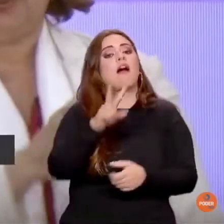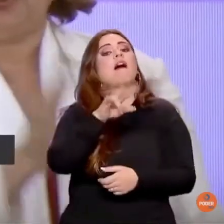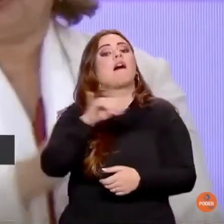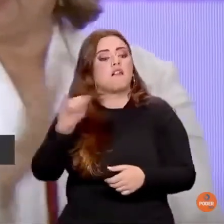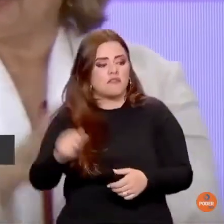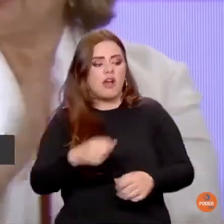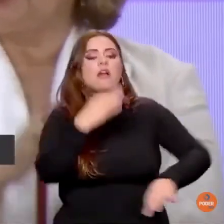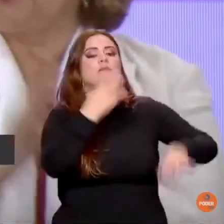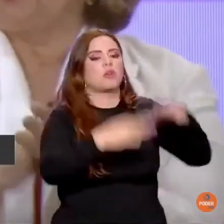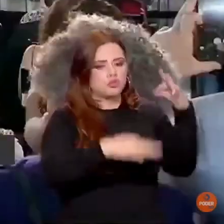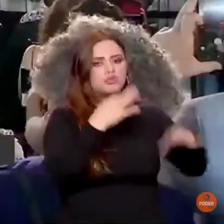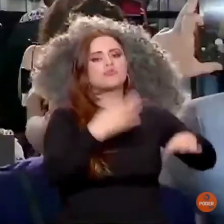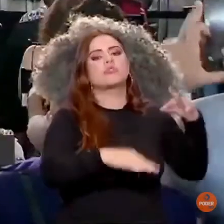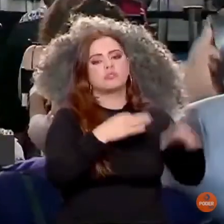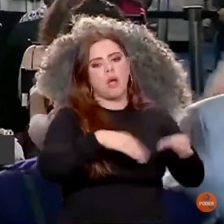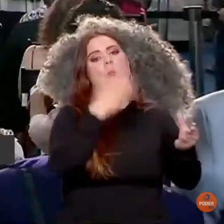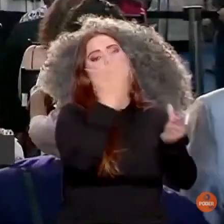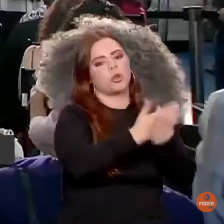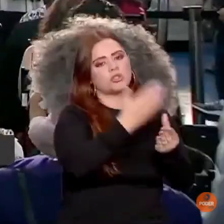que enfrentar a lei.